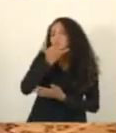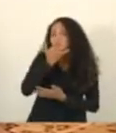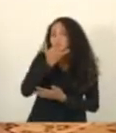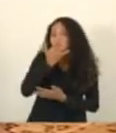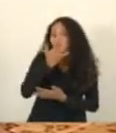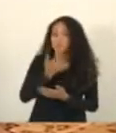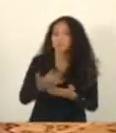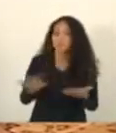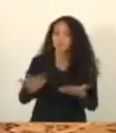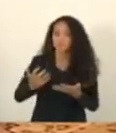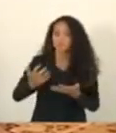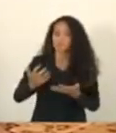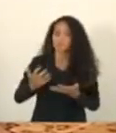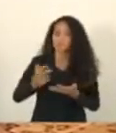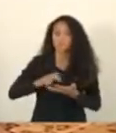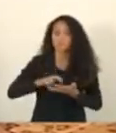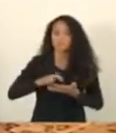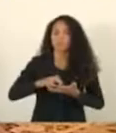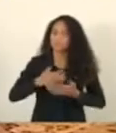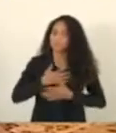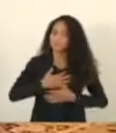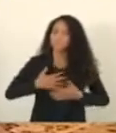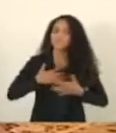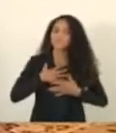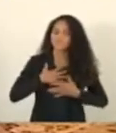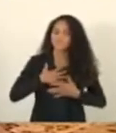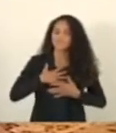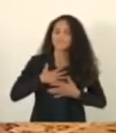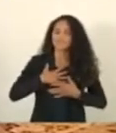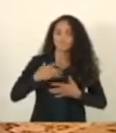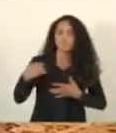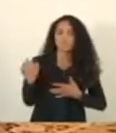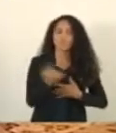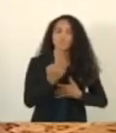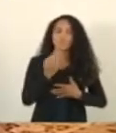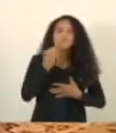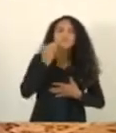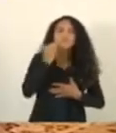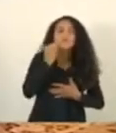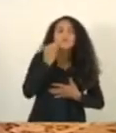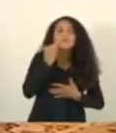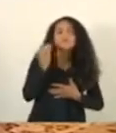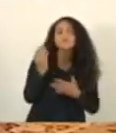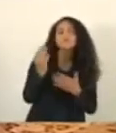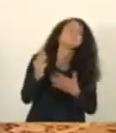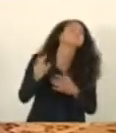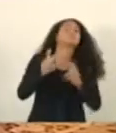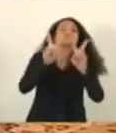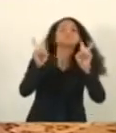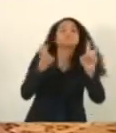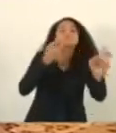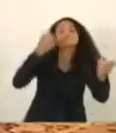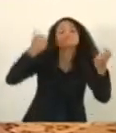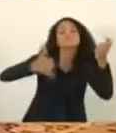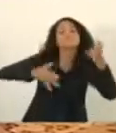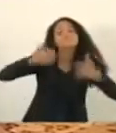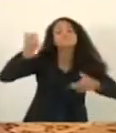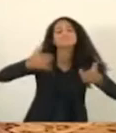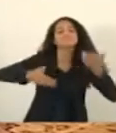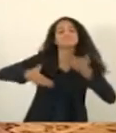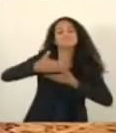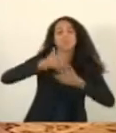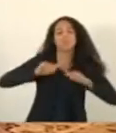manhã muito prazerosa, onde nós tivemos a oportunidade de falar do que nós temos feito dentro